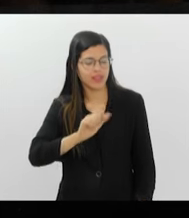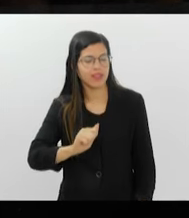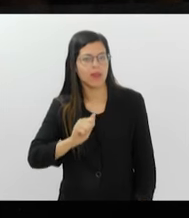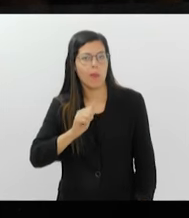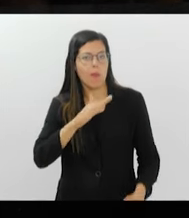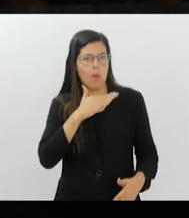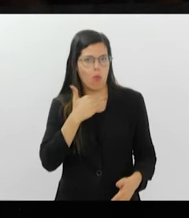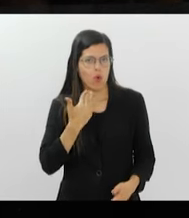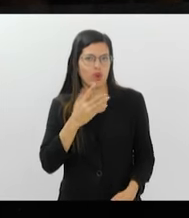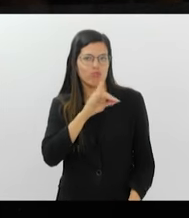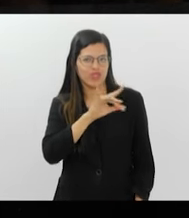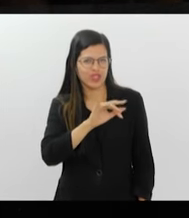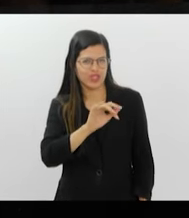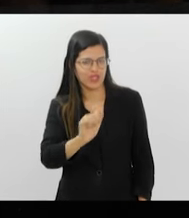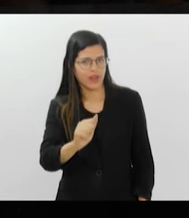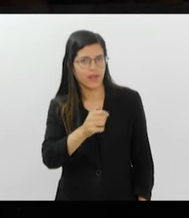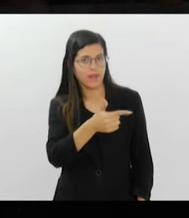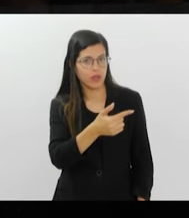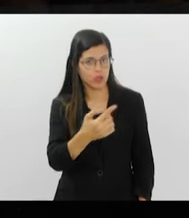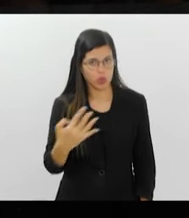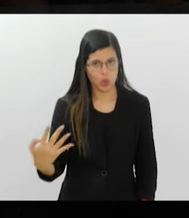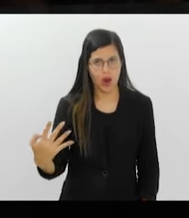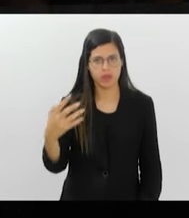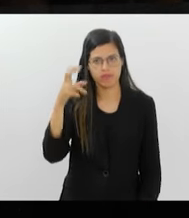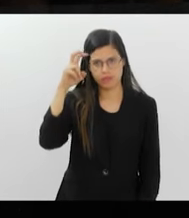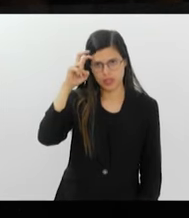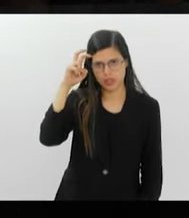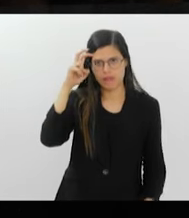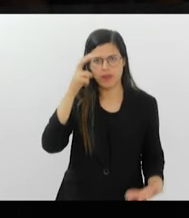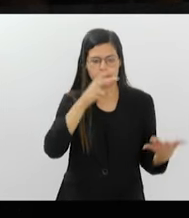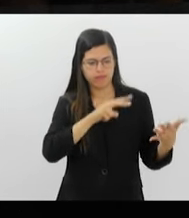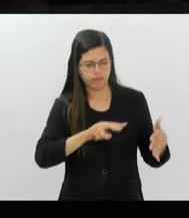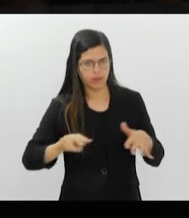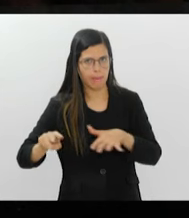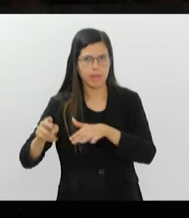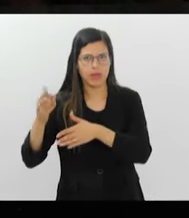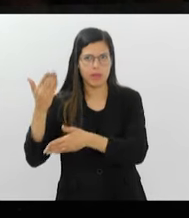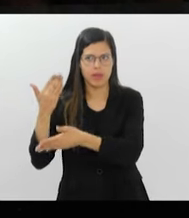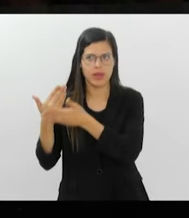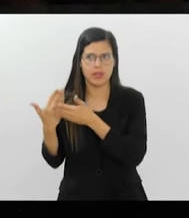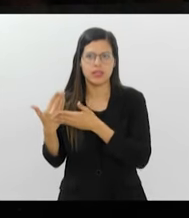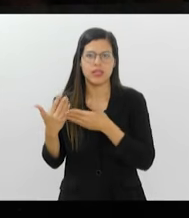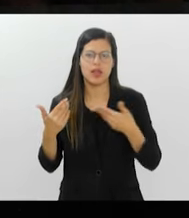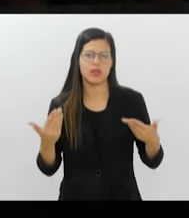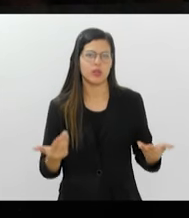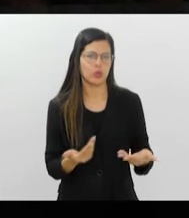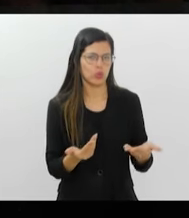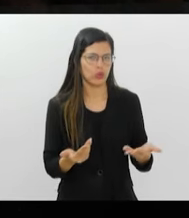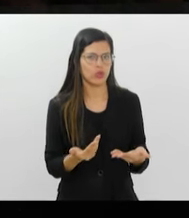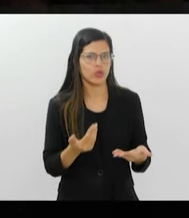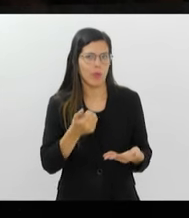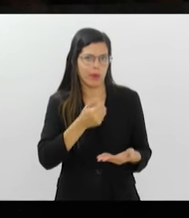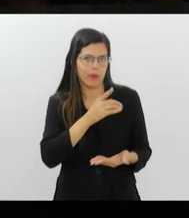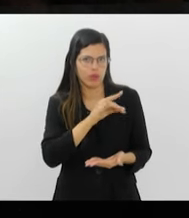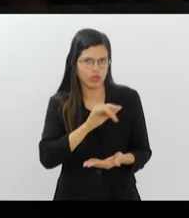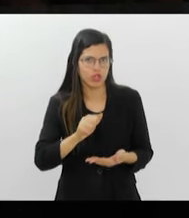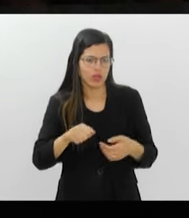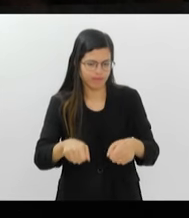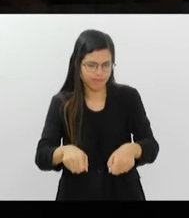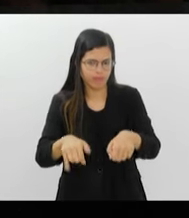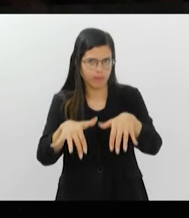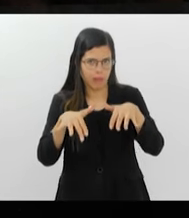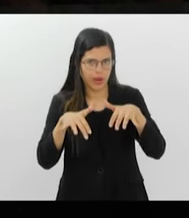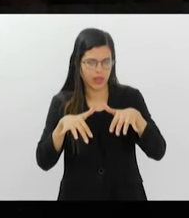24, quinta-feira passada. E esse é o primeiro dia, depois da morte dele, que